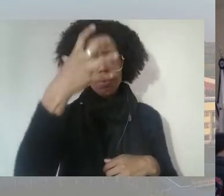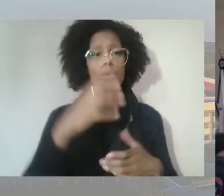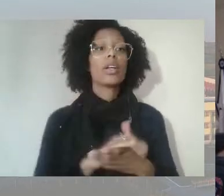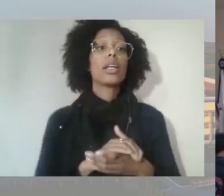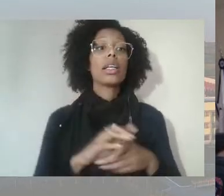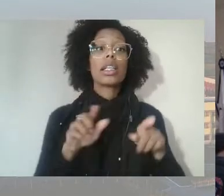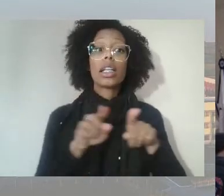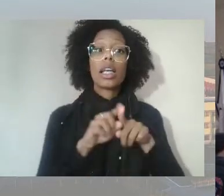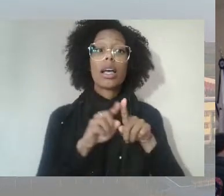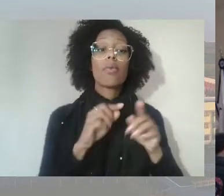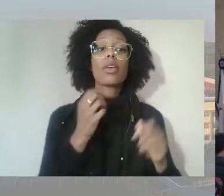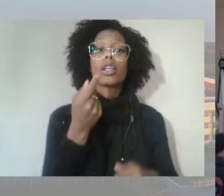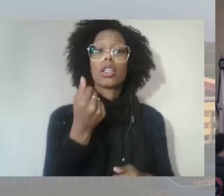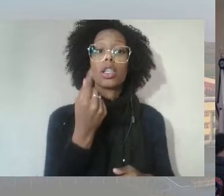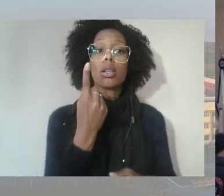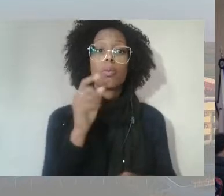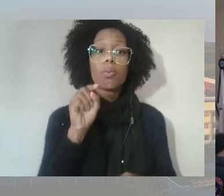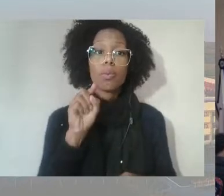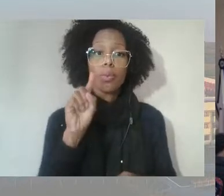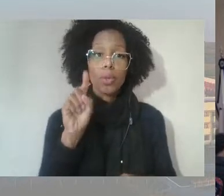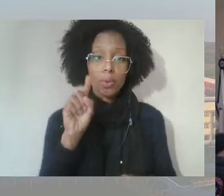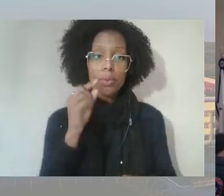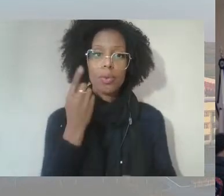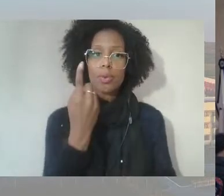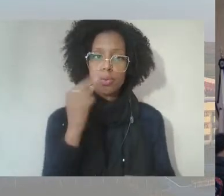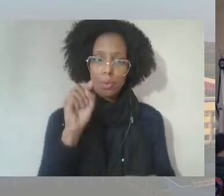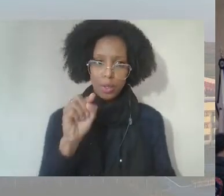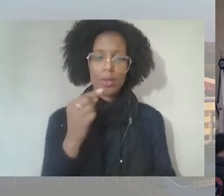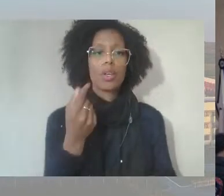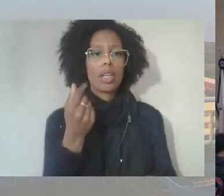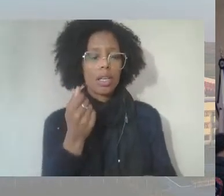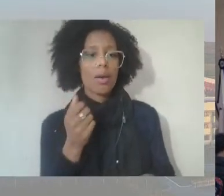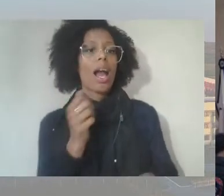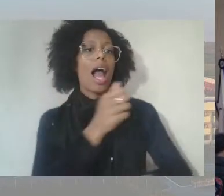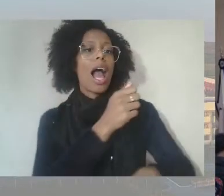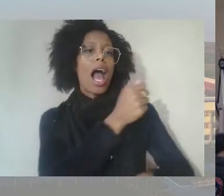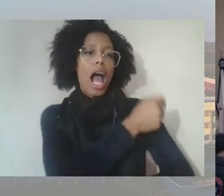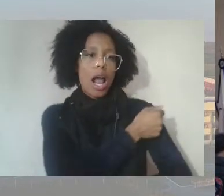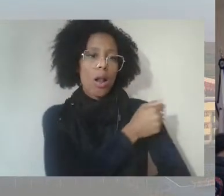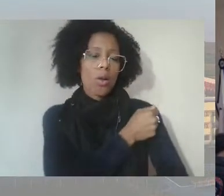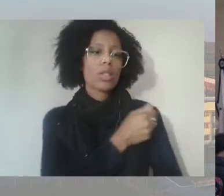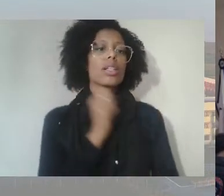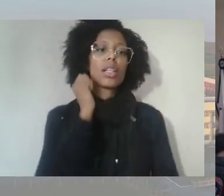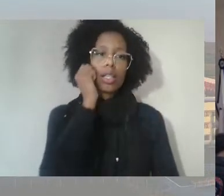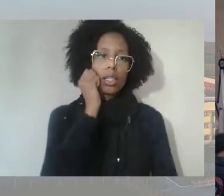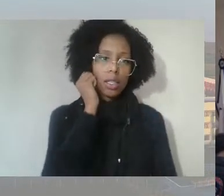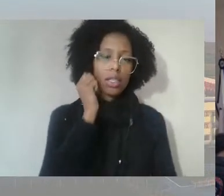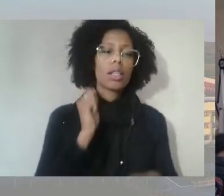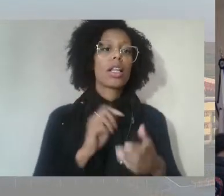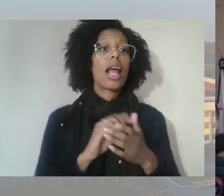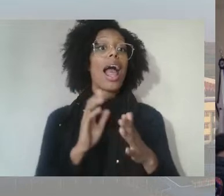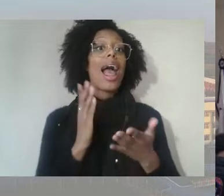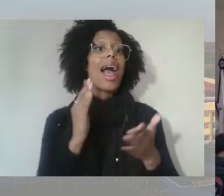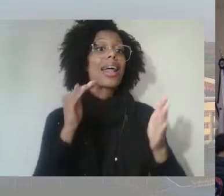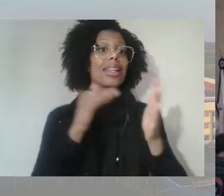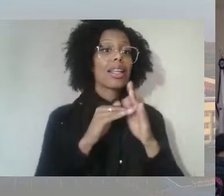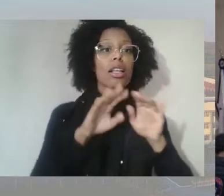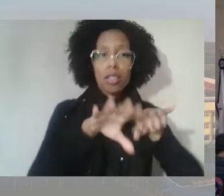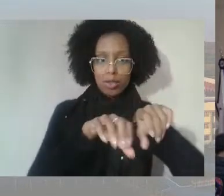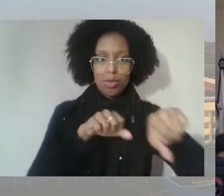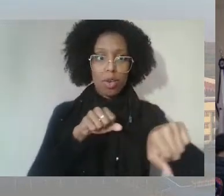R$ 1.000 para alunos negros, pardos, R$ 1.000 até ele se formar.